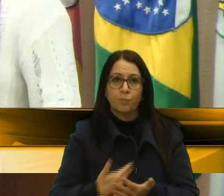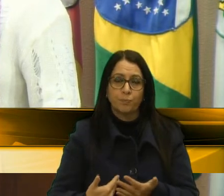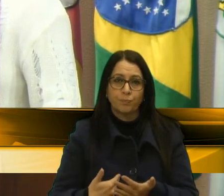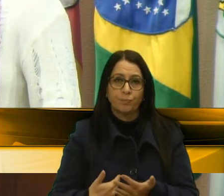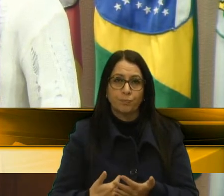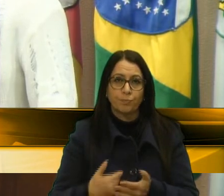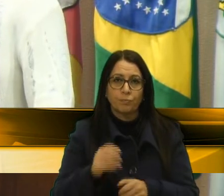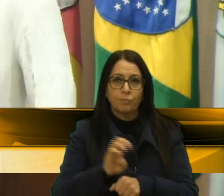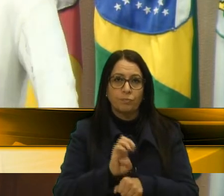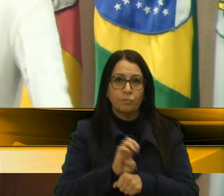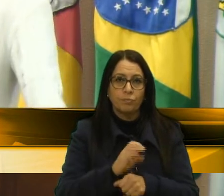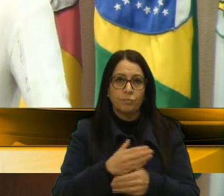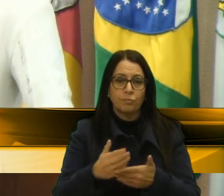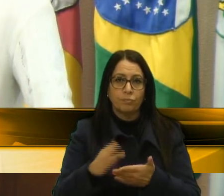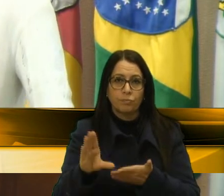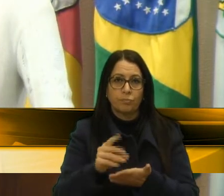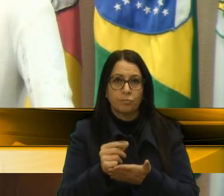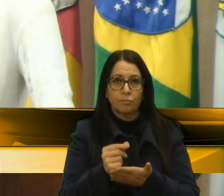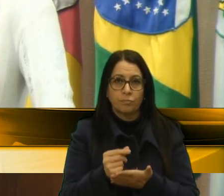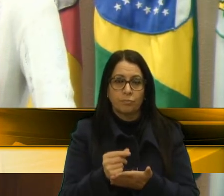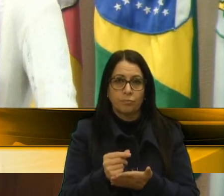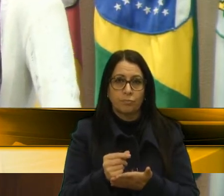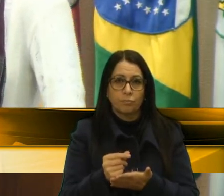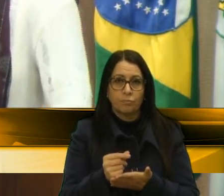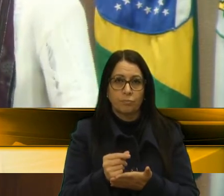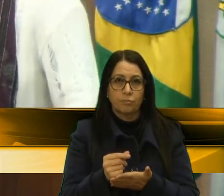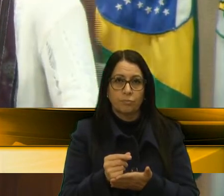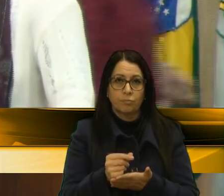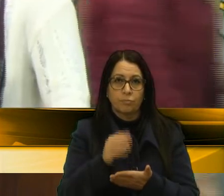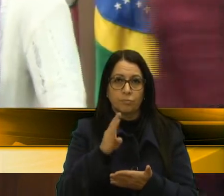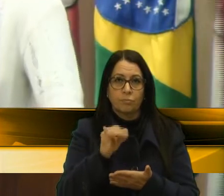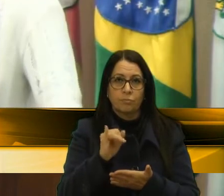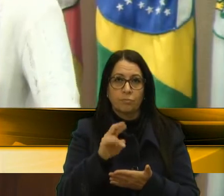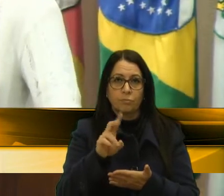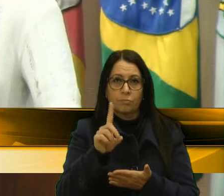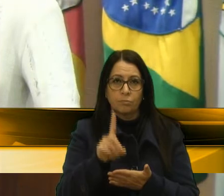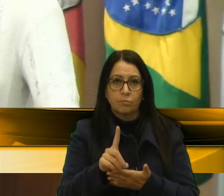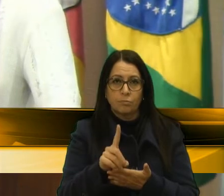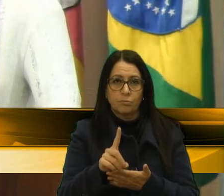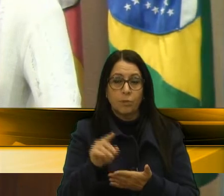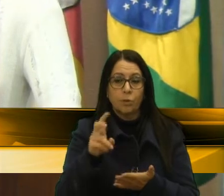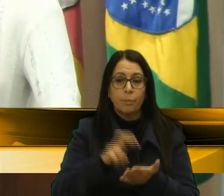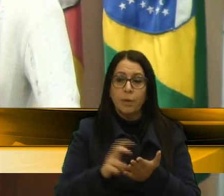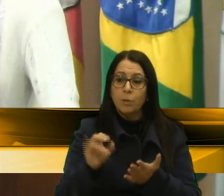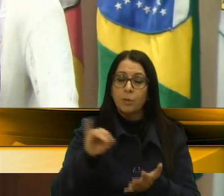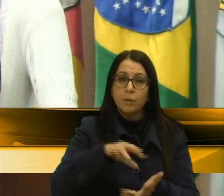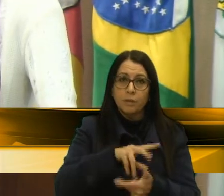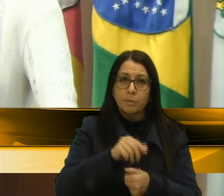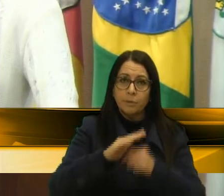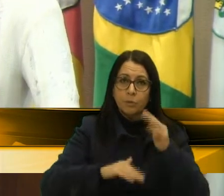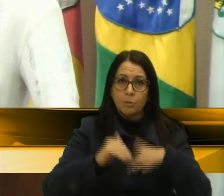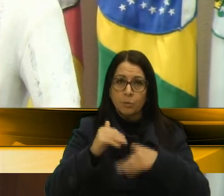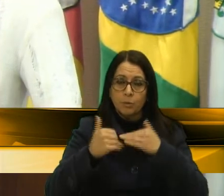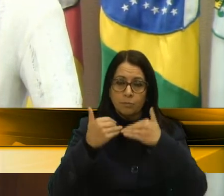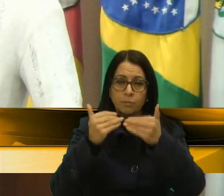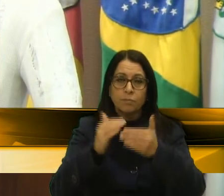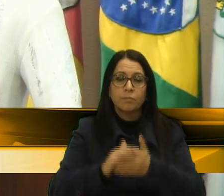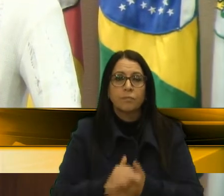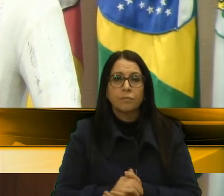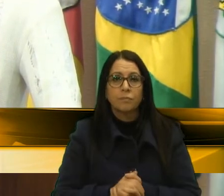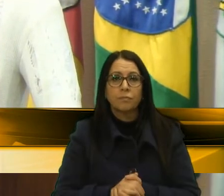do Estado, a partir de recursos oriundos do BIRD, o Banco Internacional para Reconstrução e